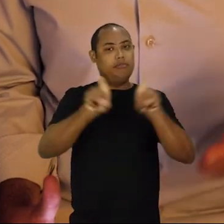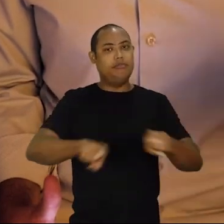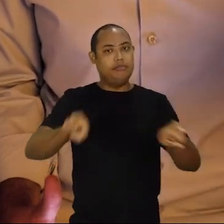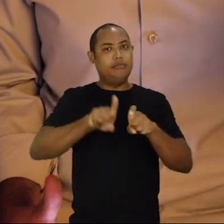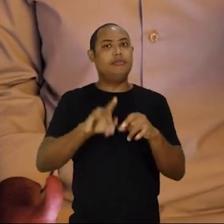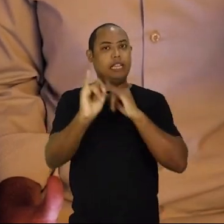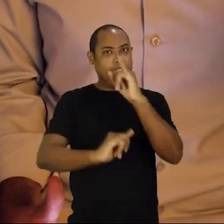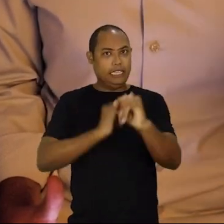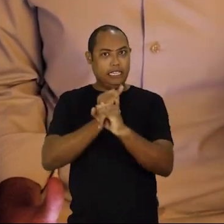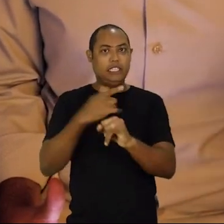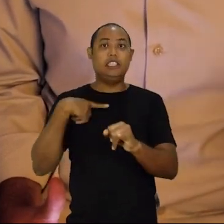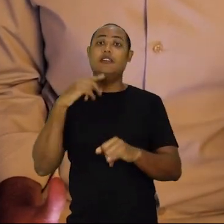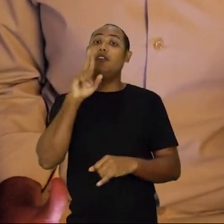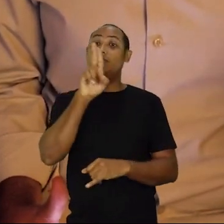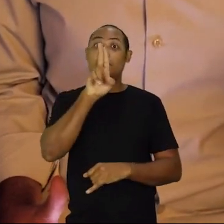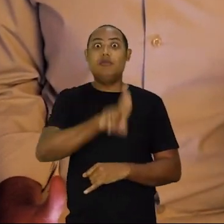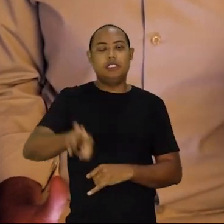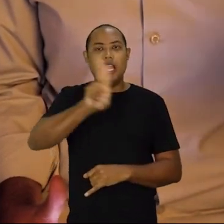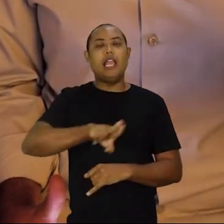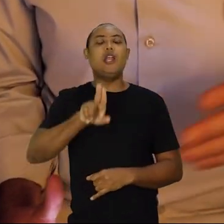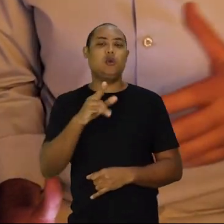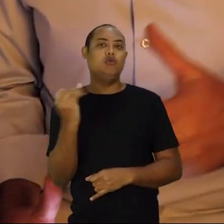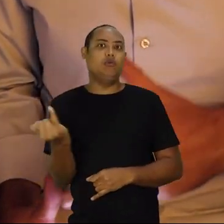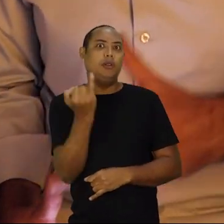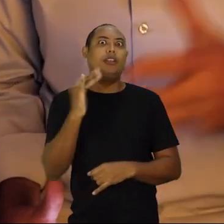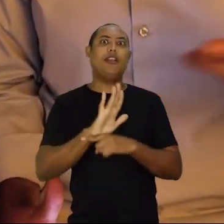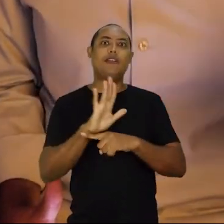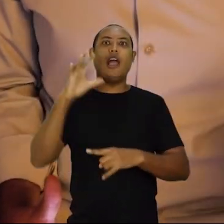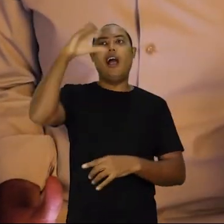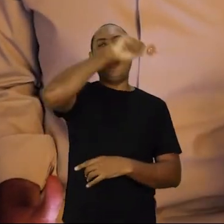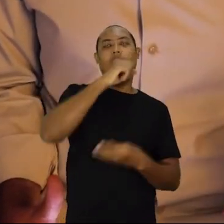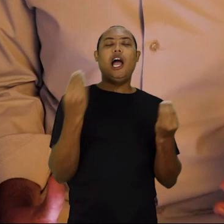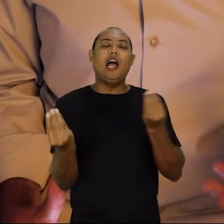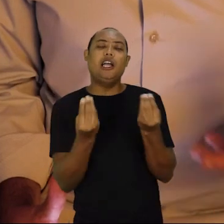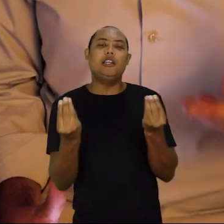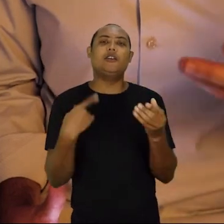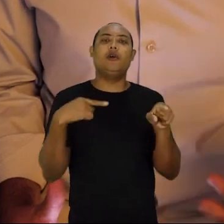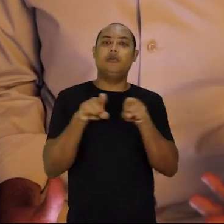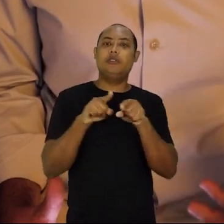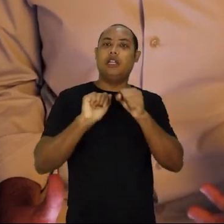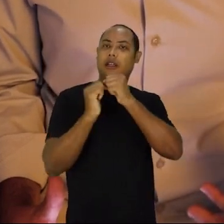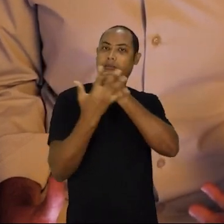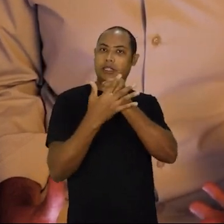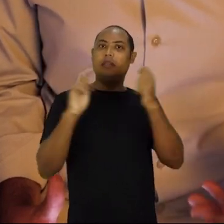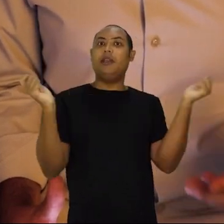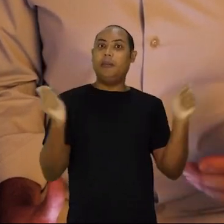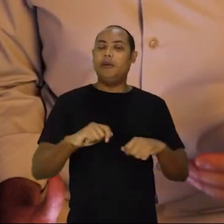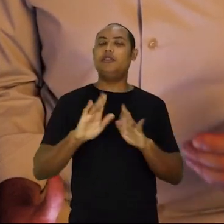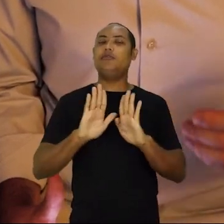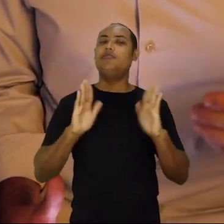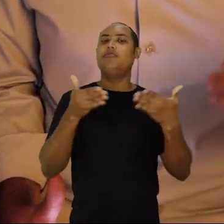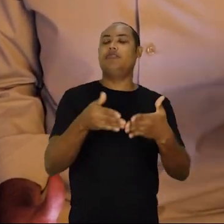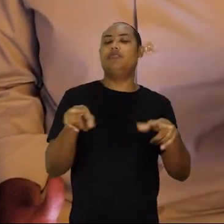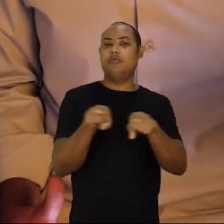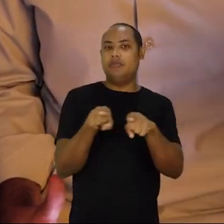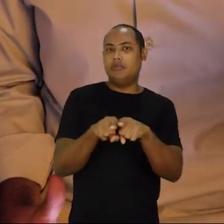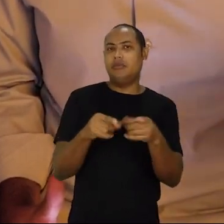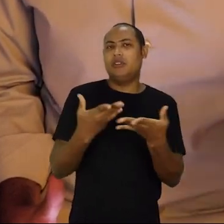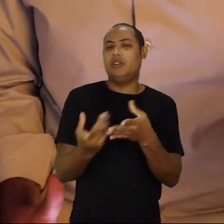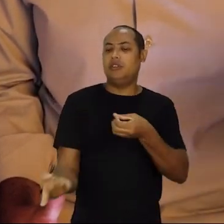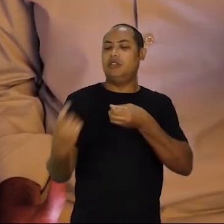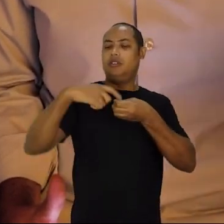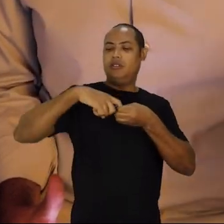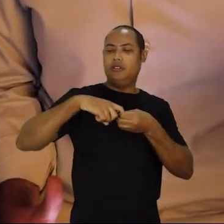e, portanto, serão úteis para que vocês possam compreender melhor sobre essa questão da pandemia e